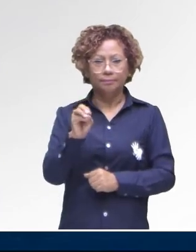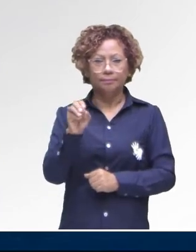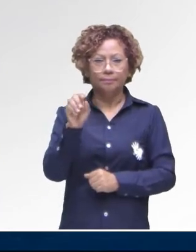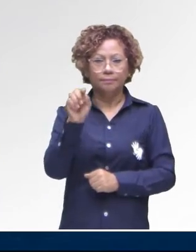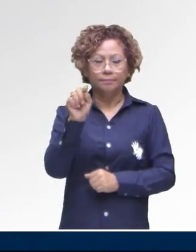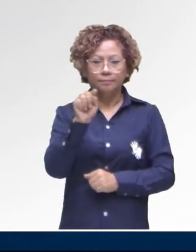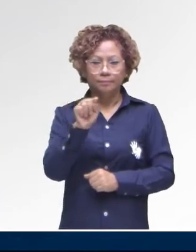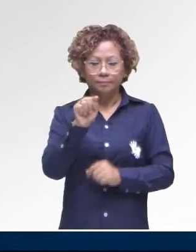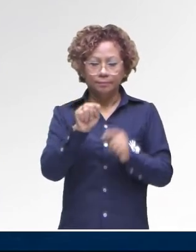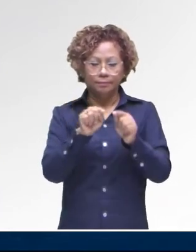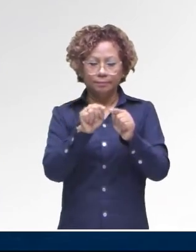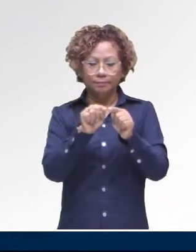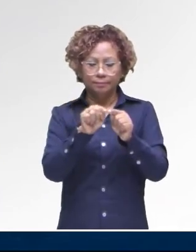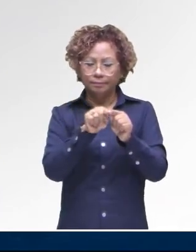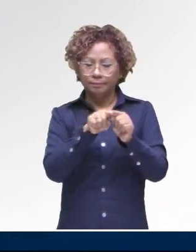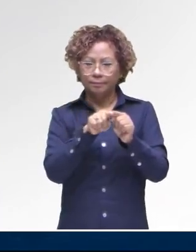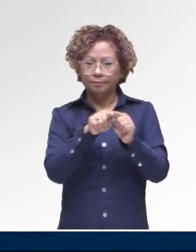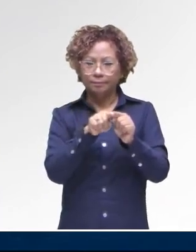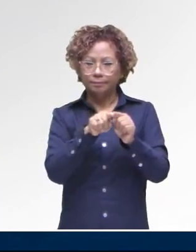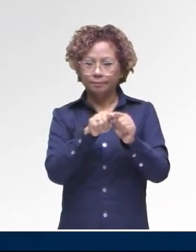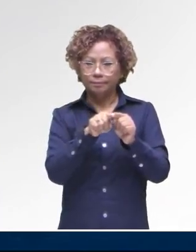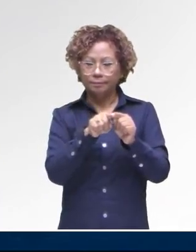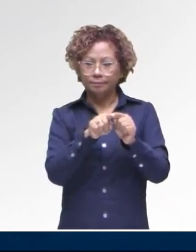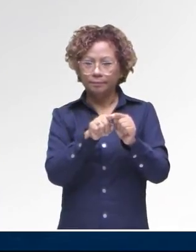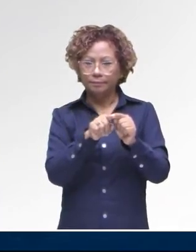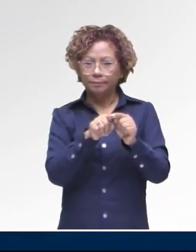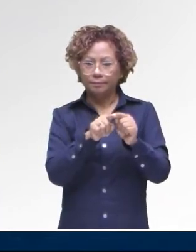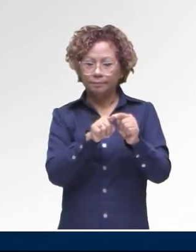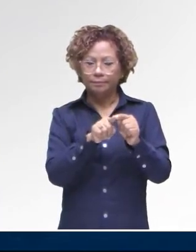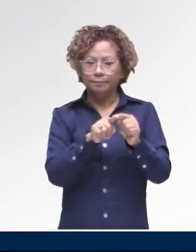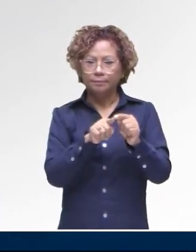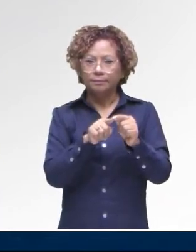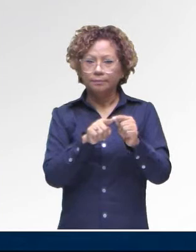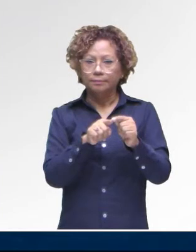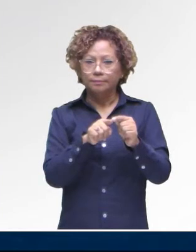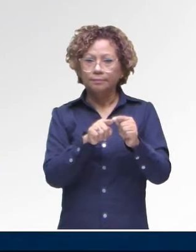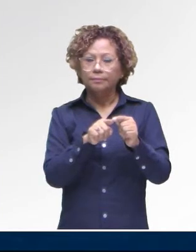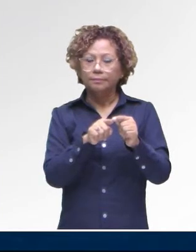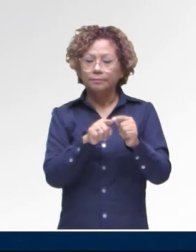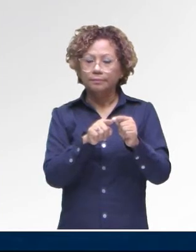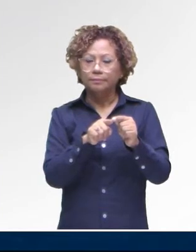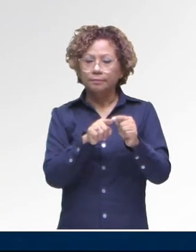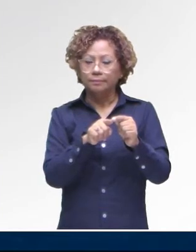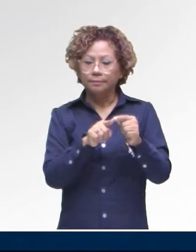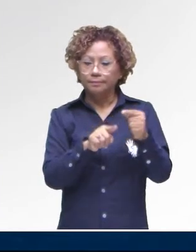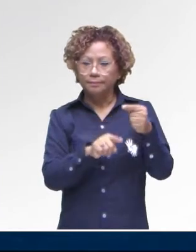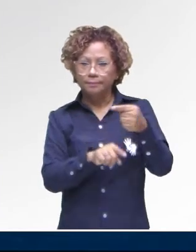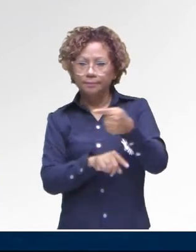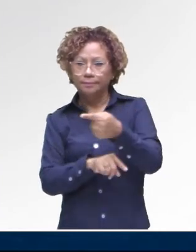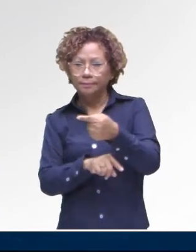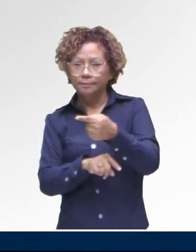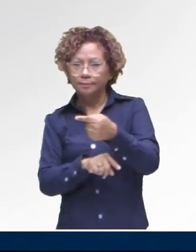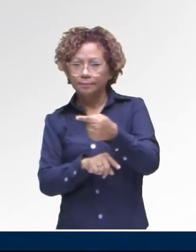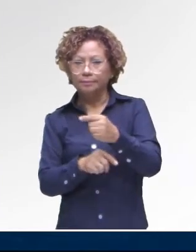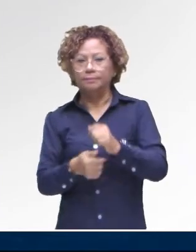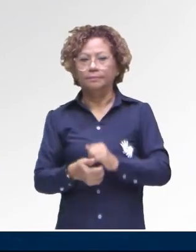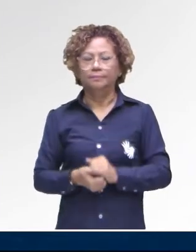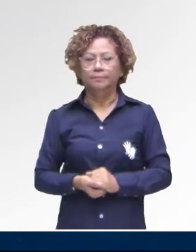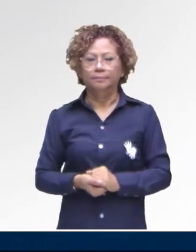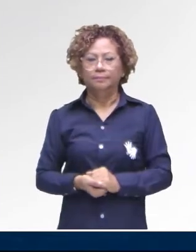reta, formando uma semi-reta, né? E nós vimos também o segmento de reta.